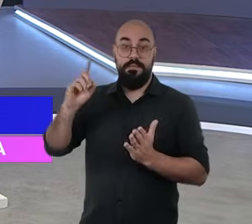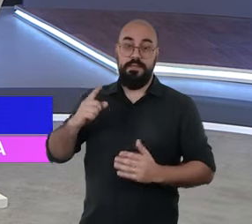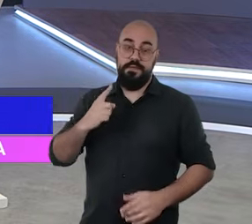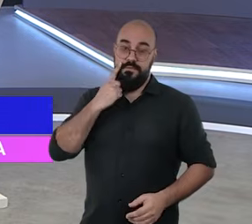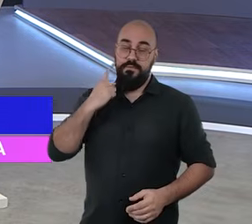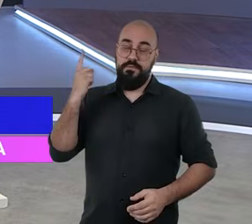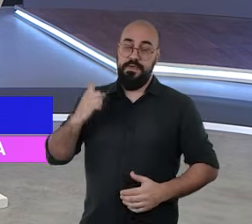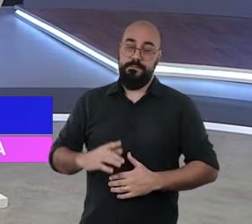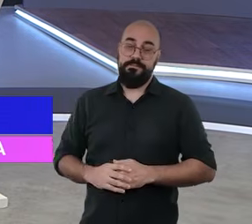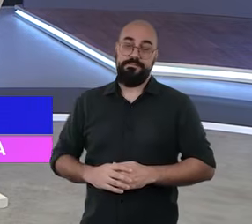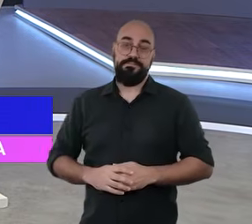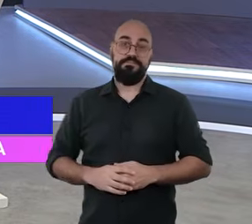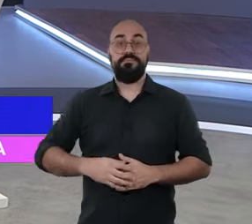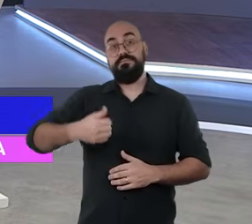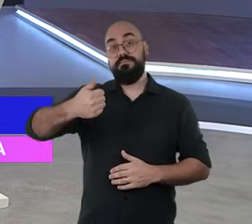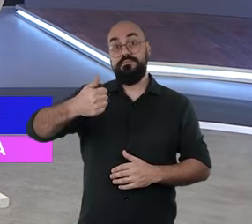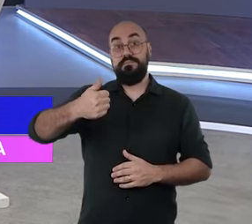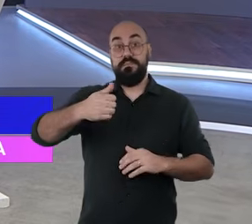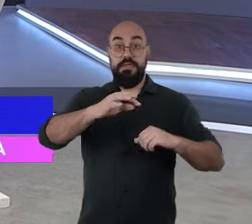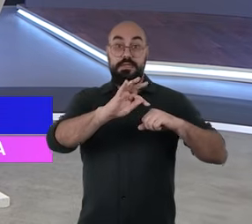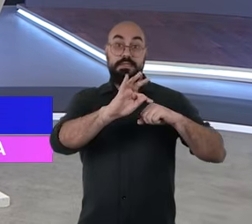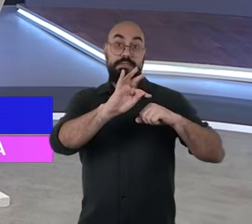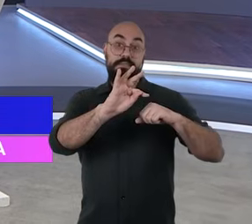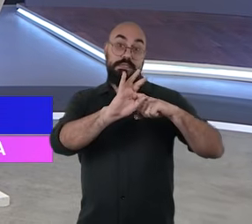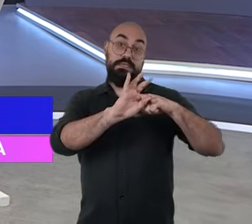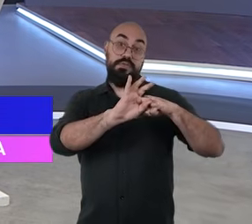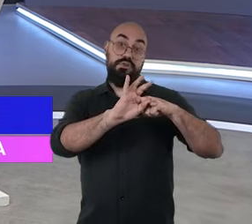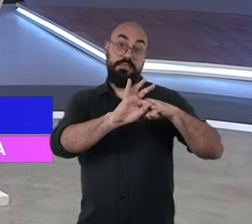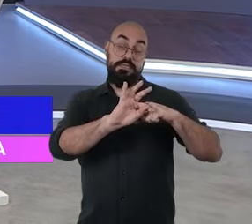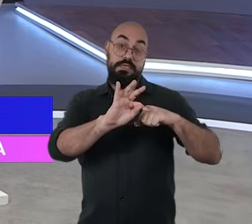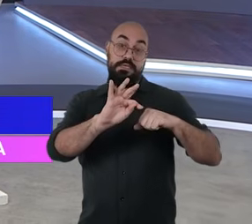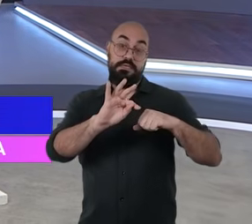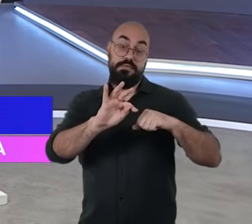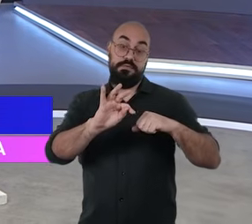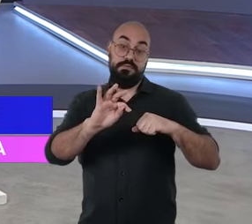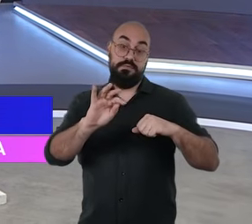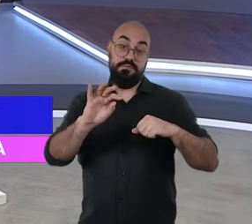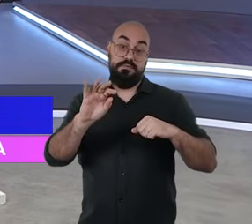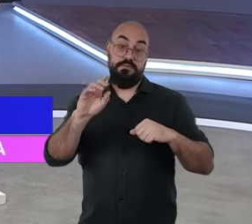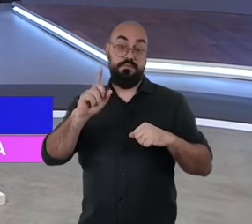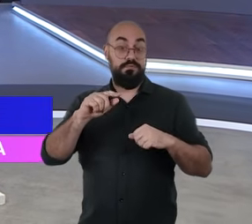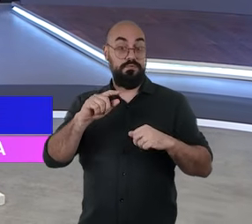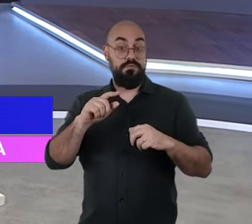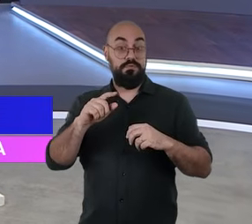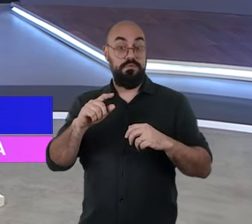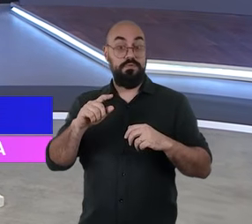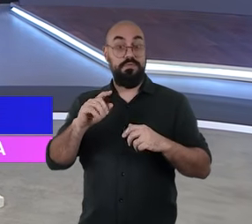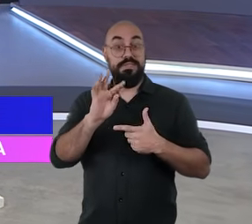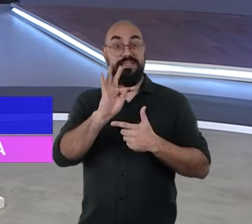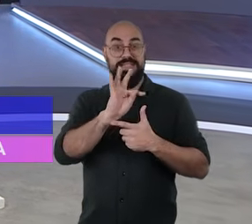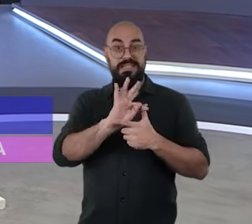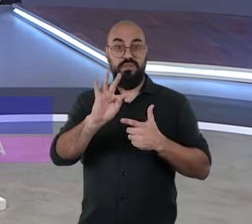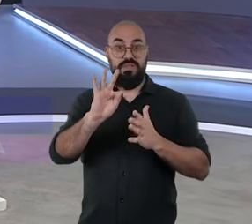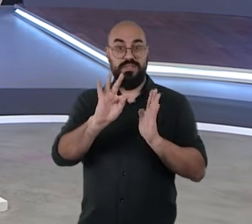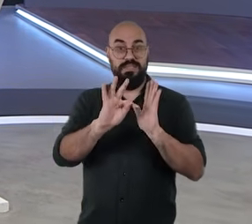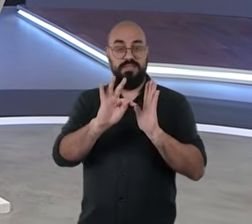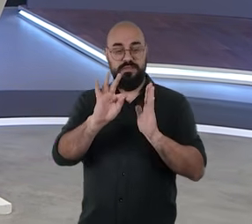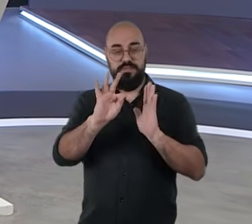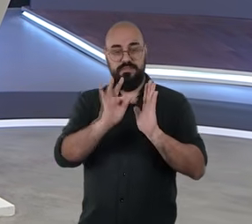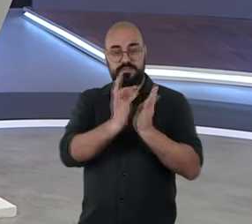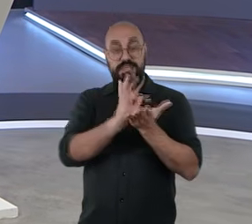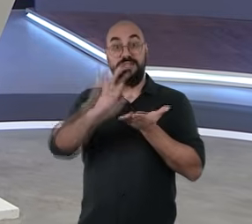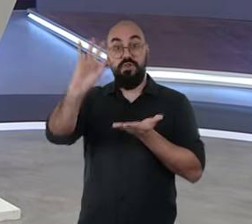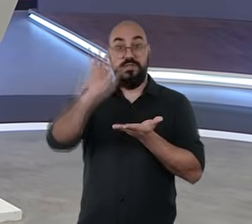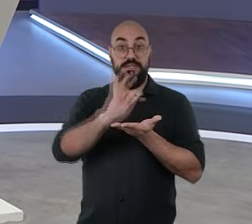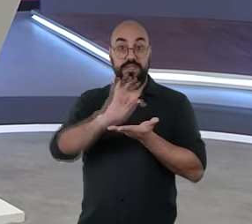Venha comigo até 1 Tessalonicenses 4:17, que diz assim: depois nós, os vivos, os